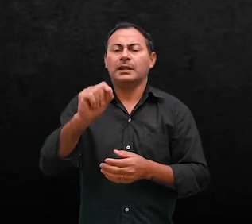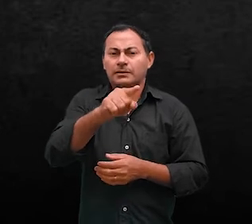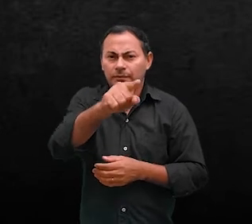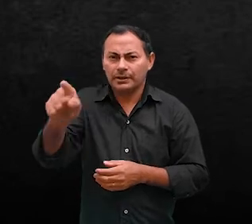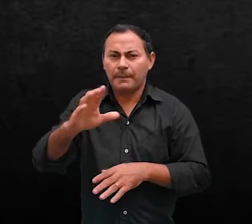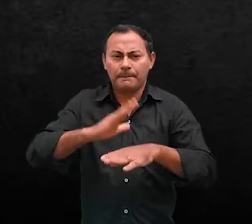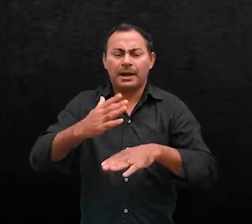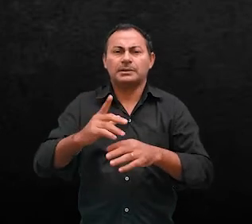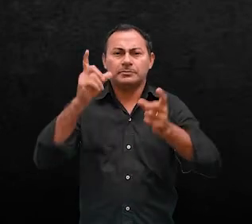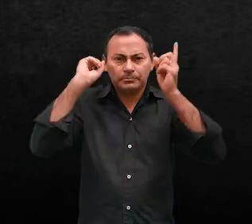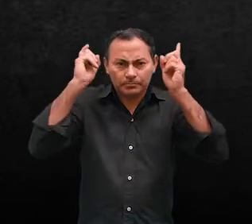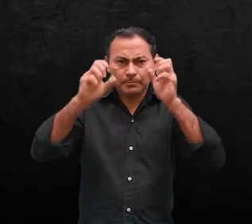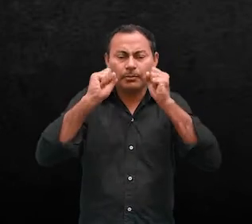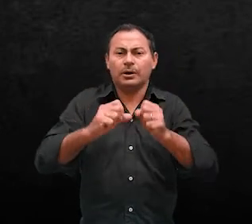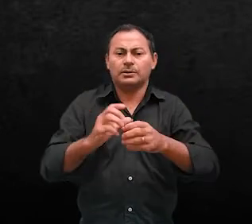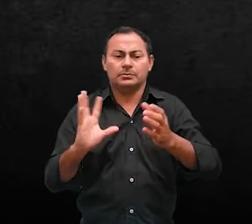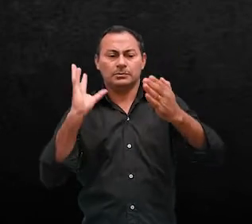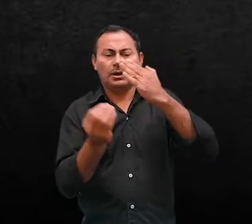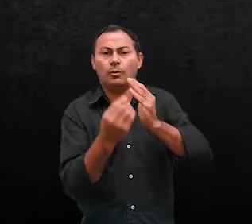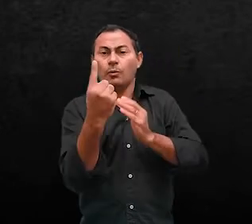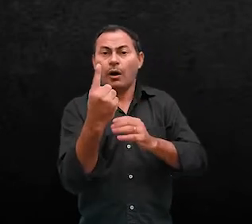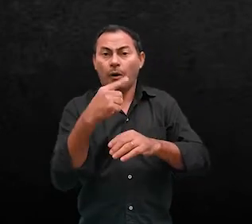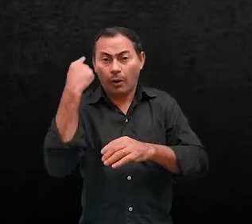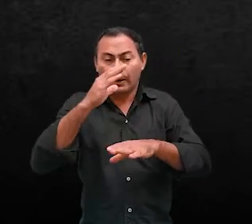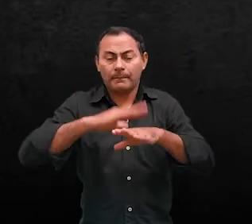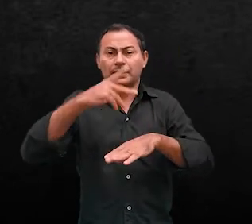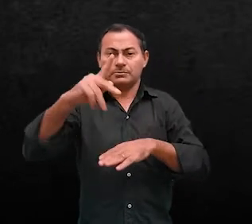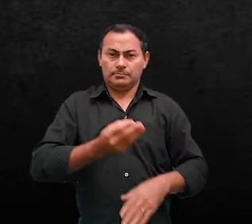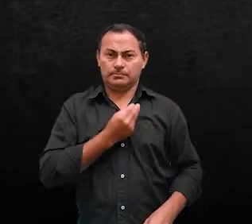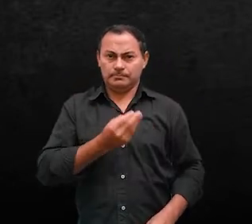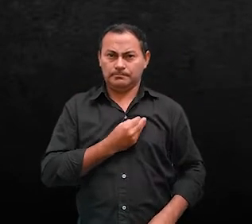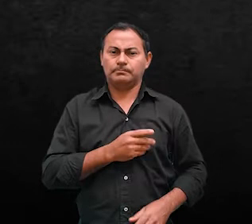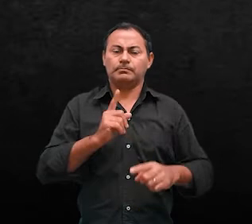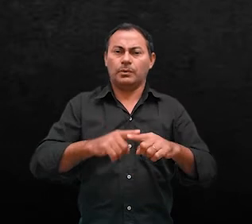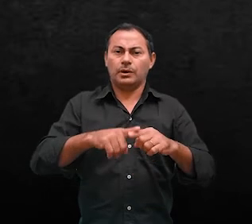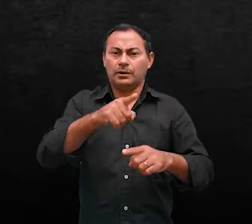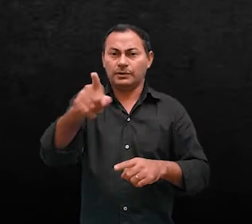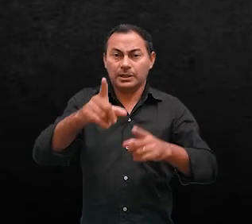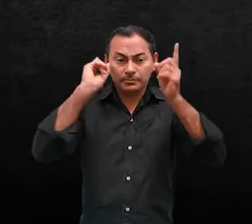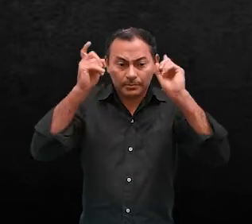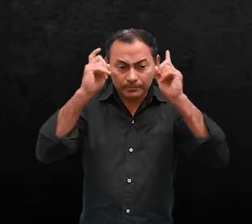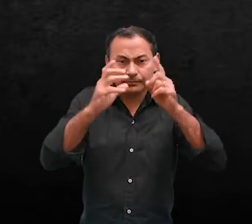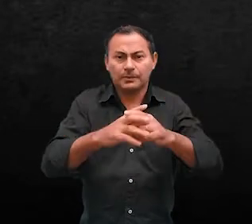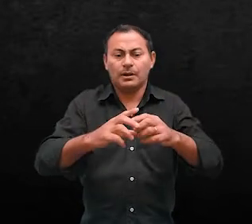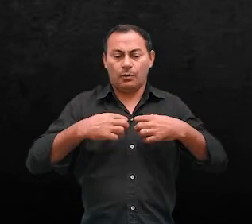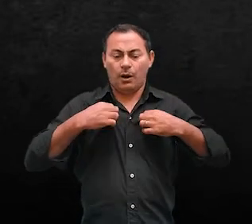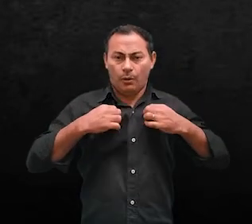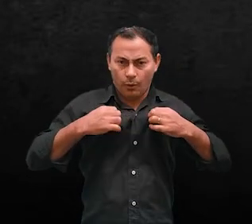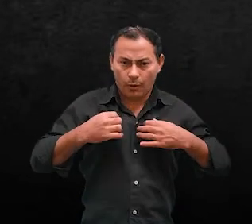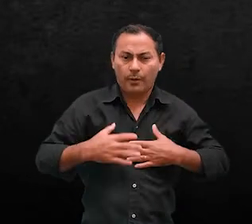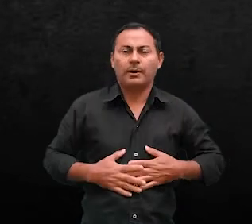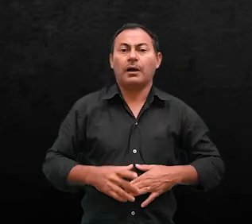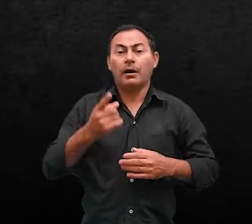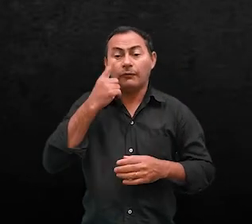cliente vocês formais que se preocupe pode acrescentar uma hora que seja sua vida porque você se preocupa com as